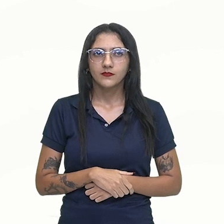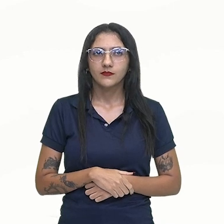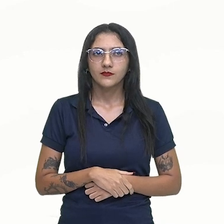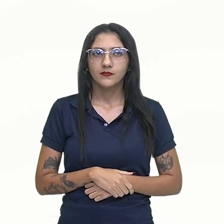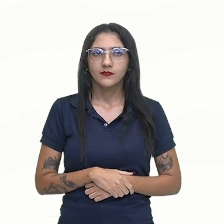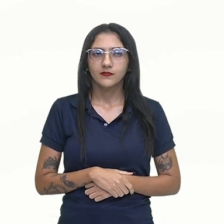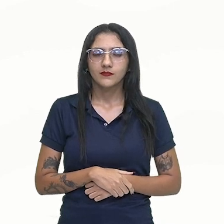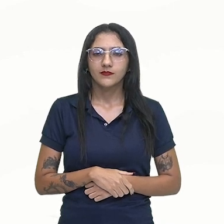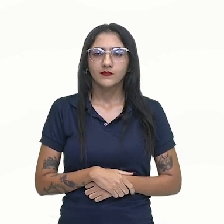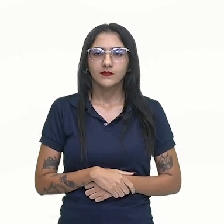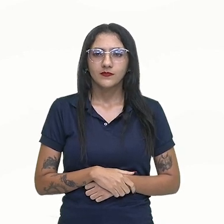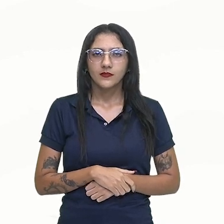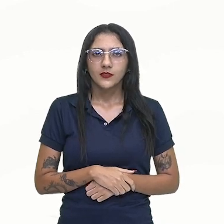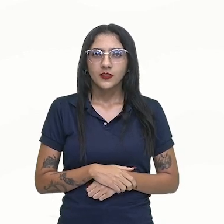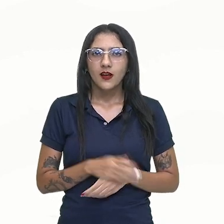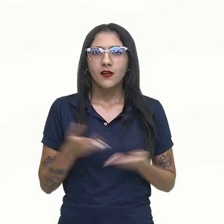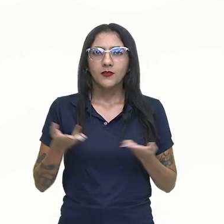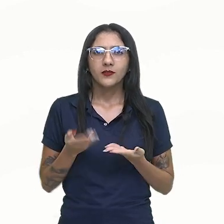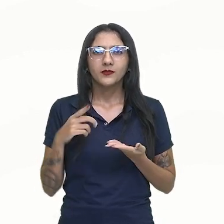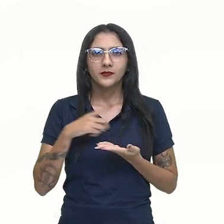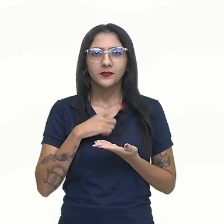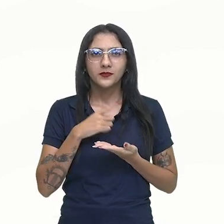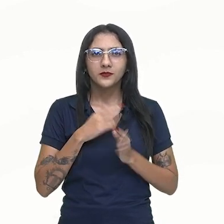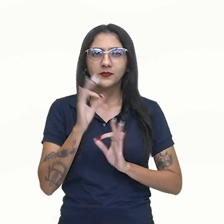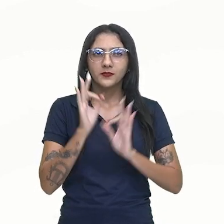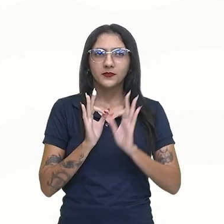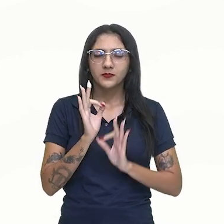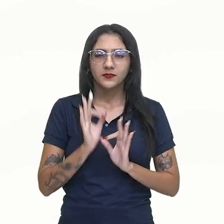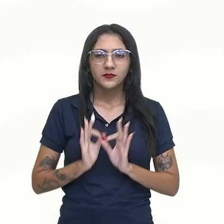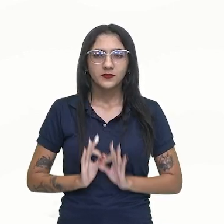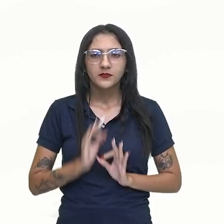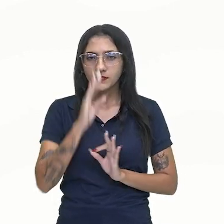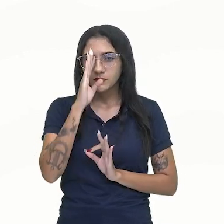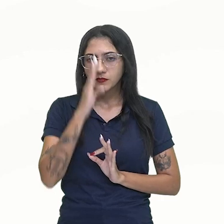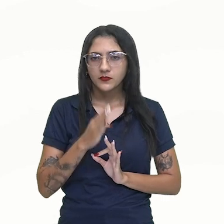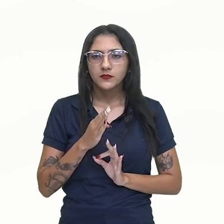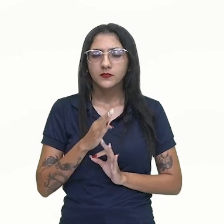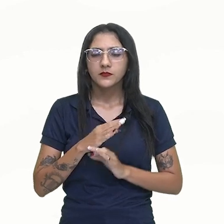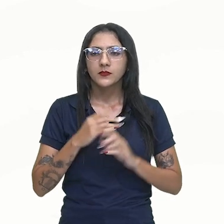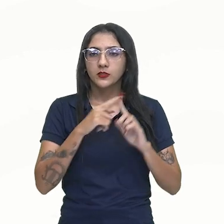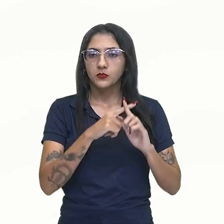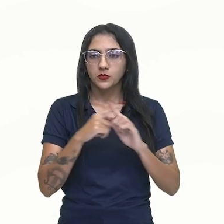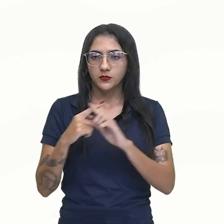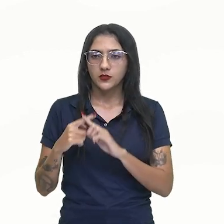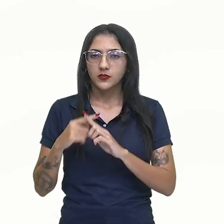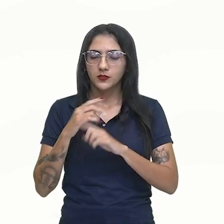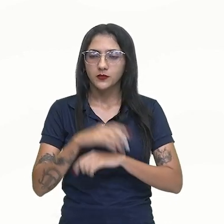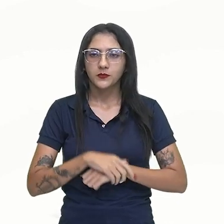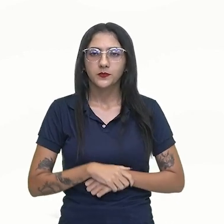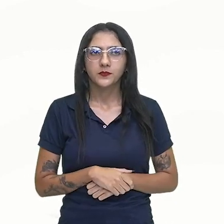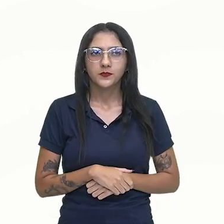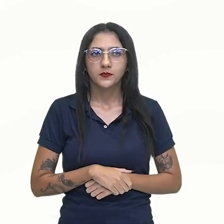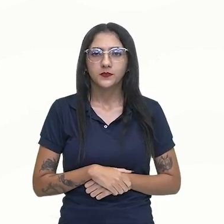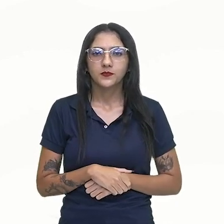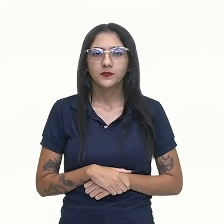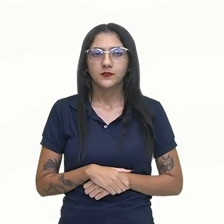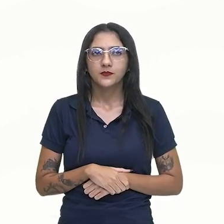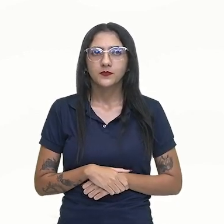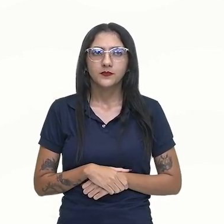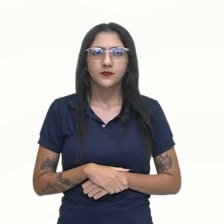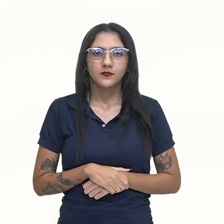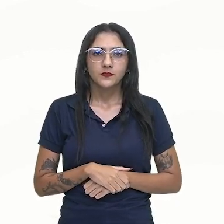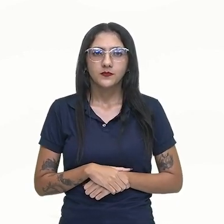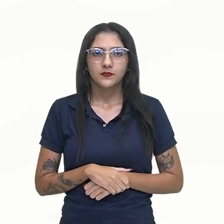tá bom? No mesmo esquema, só que agora aumenta aí o nosso fator multiplicativo, tá bom? Bora ver um exemplo de como